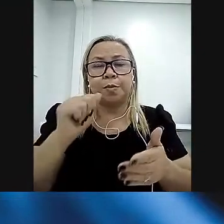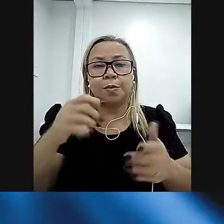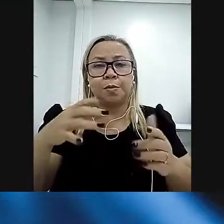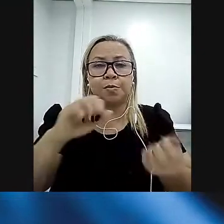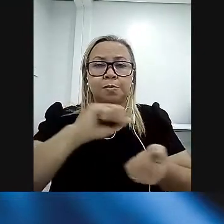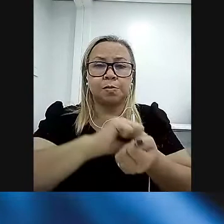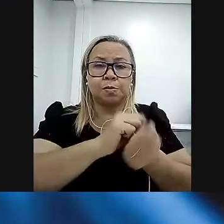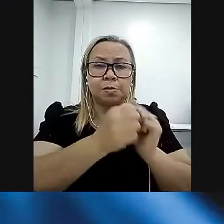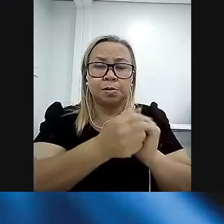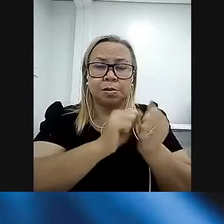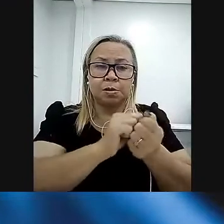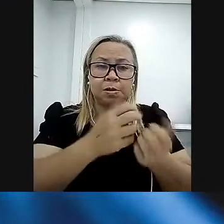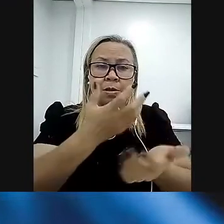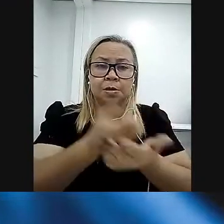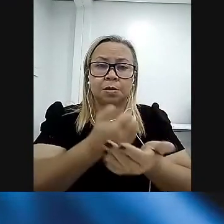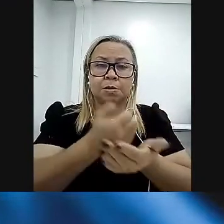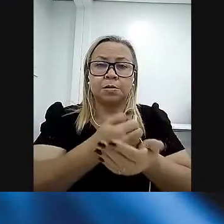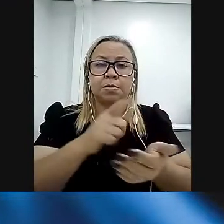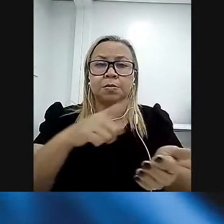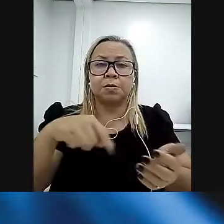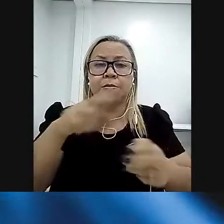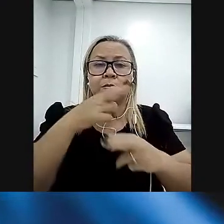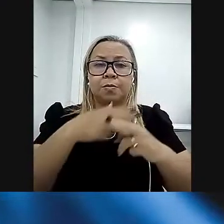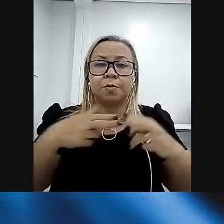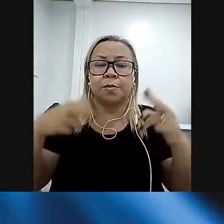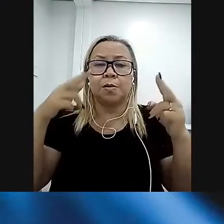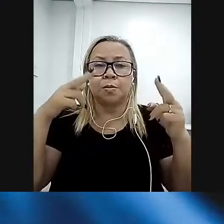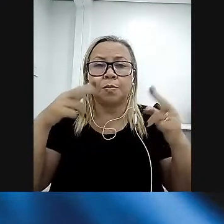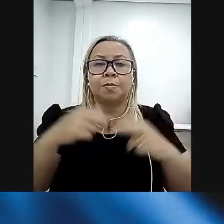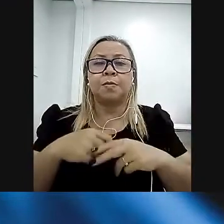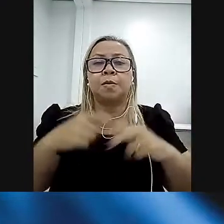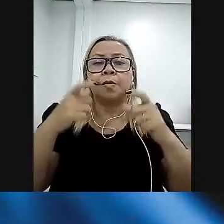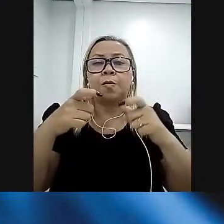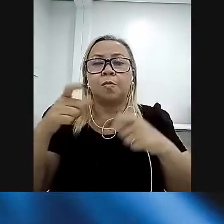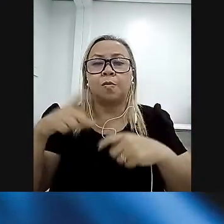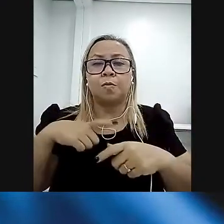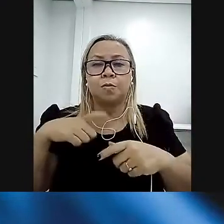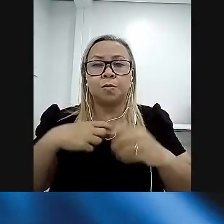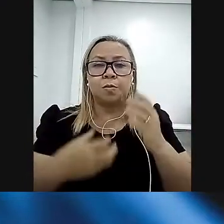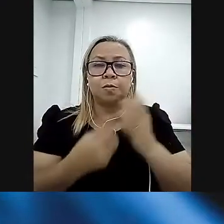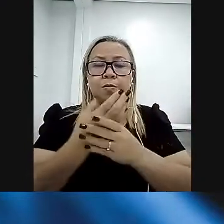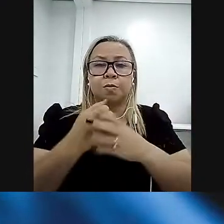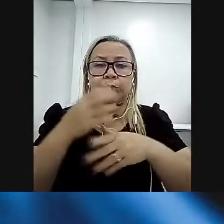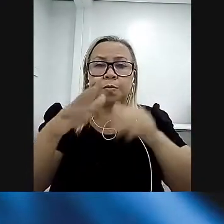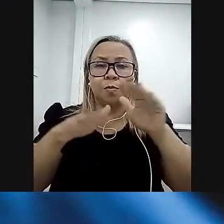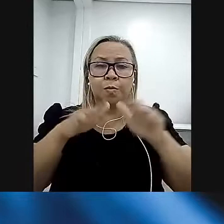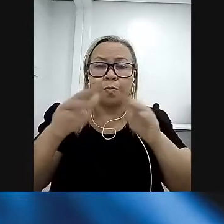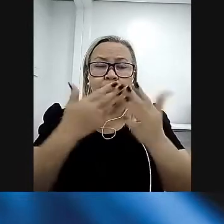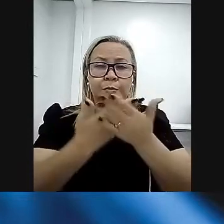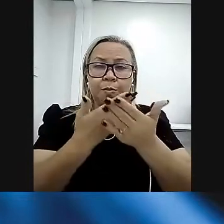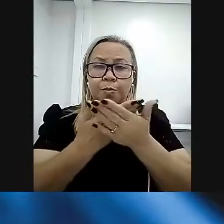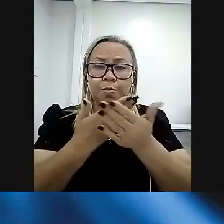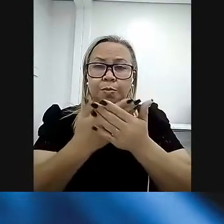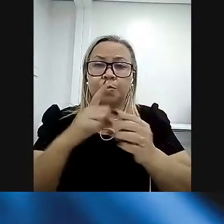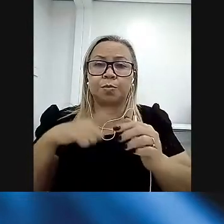pontos, inclusive na Universidade de Brasília, onde houve a origem do movimento estudantil.